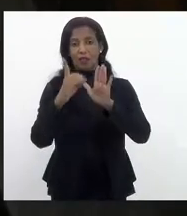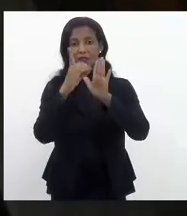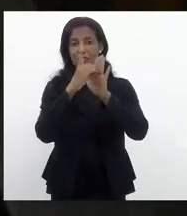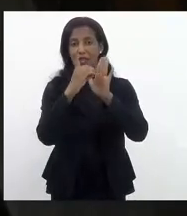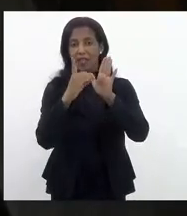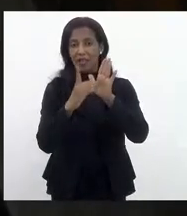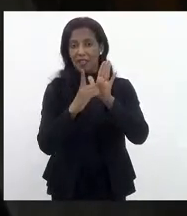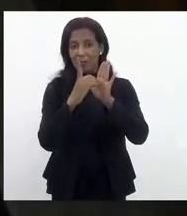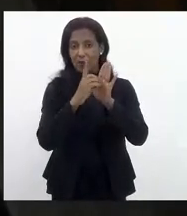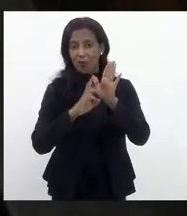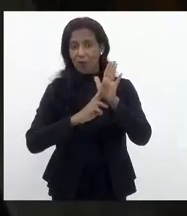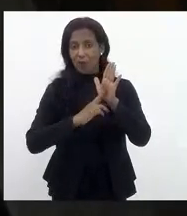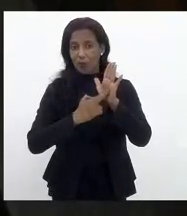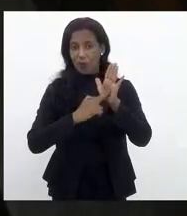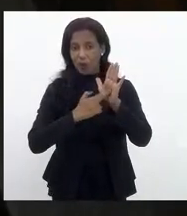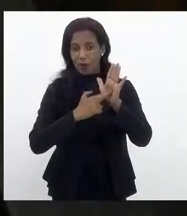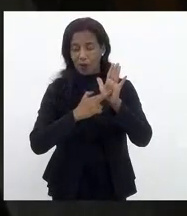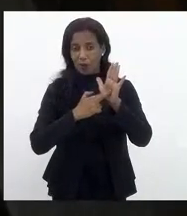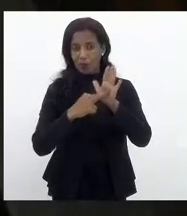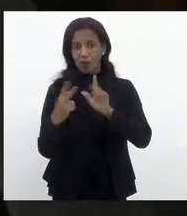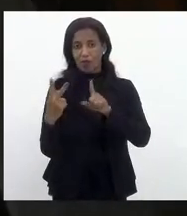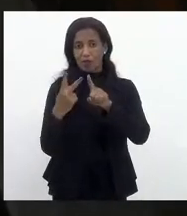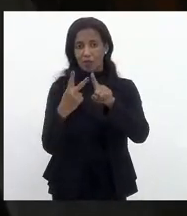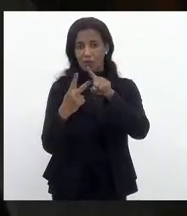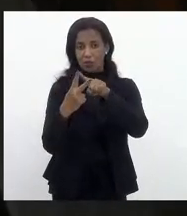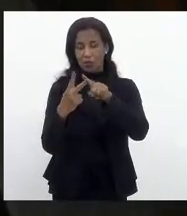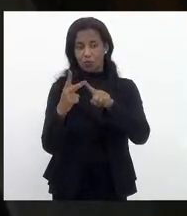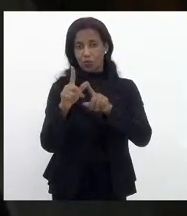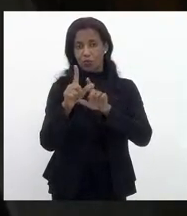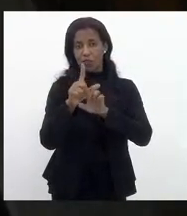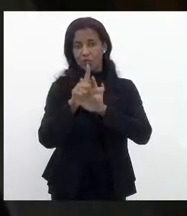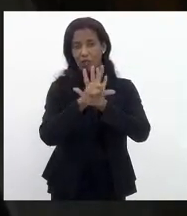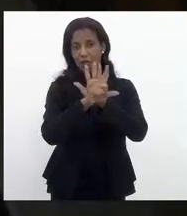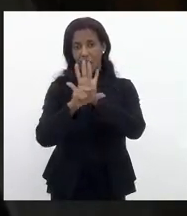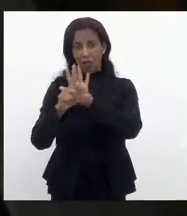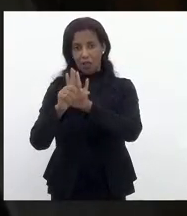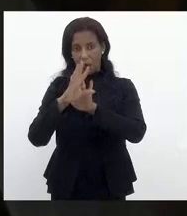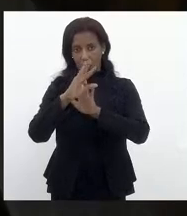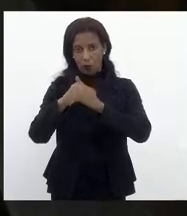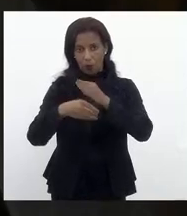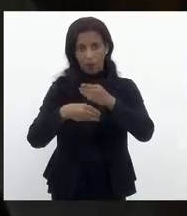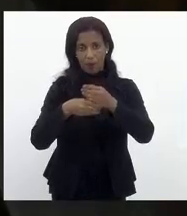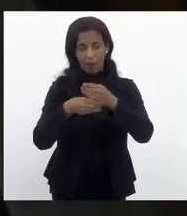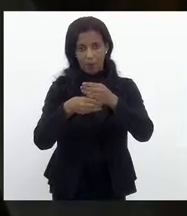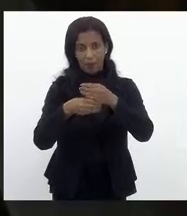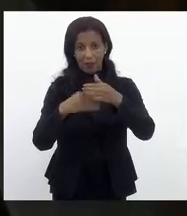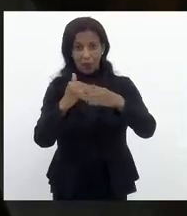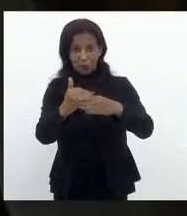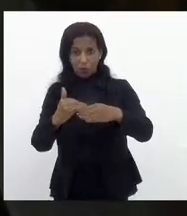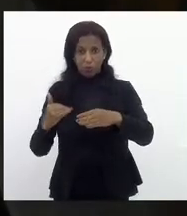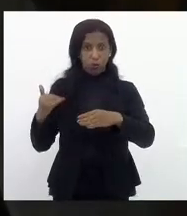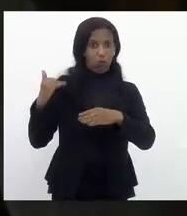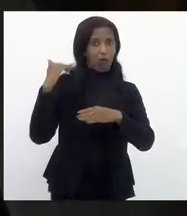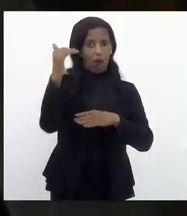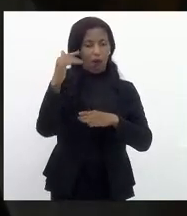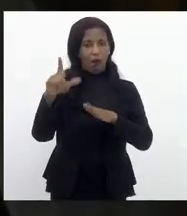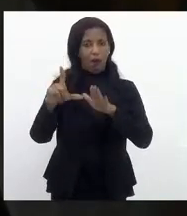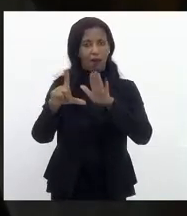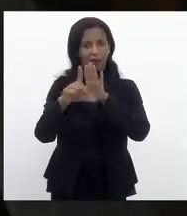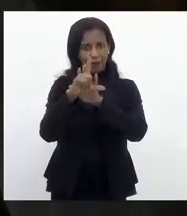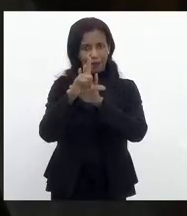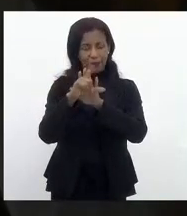regulamentador das duas leis complementares que extrapola as leis